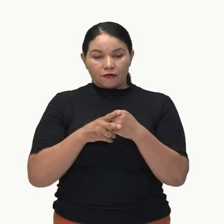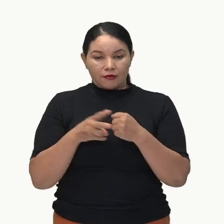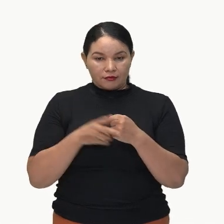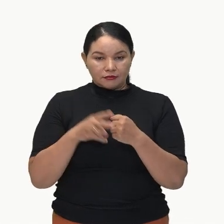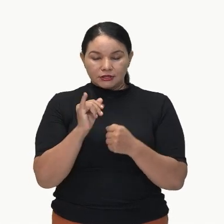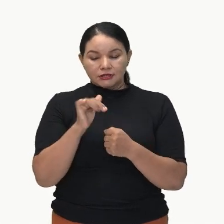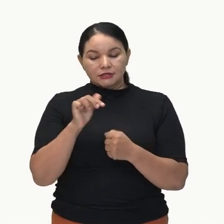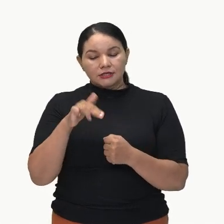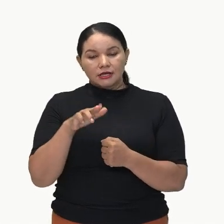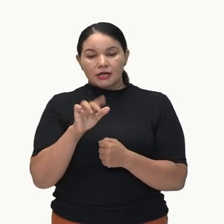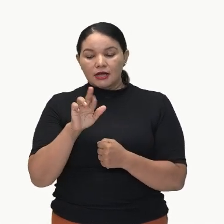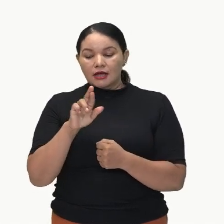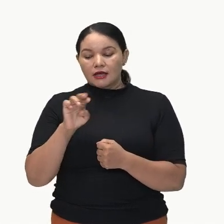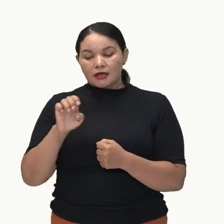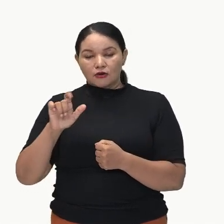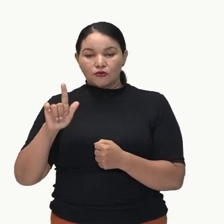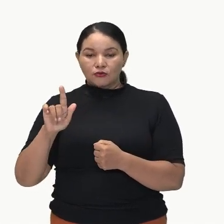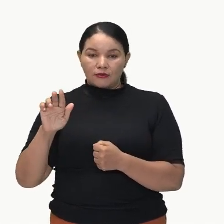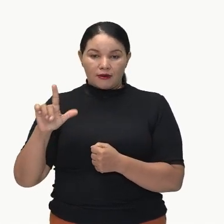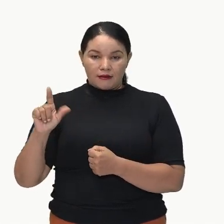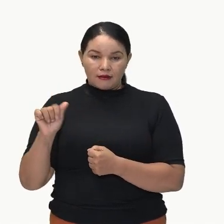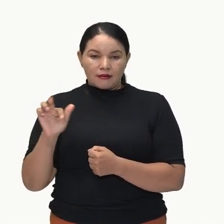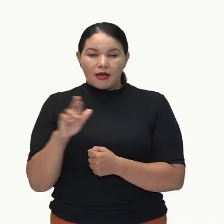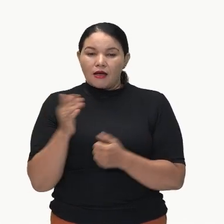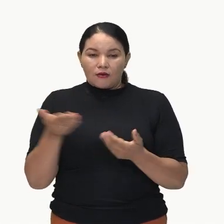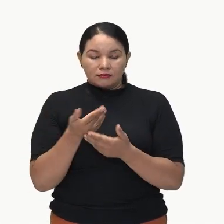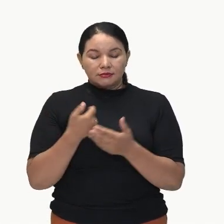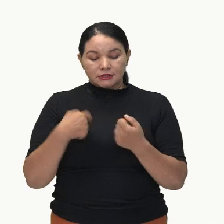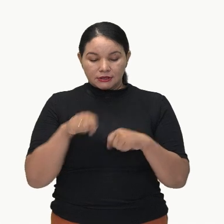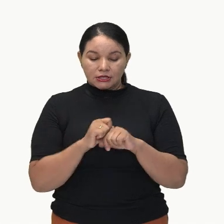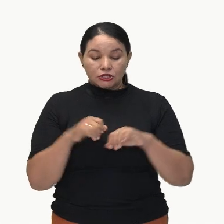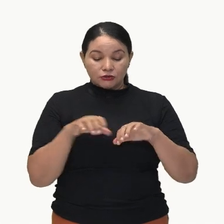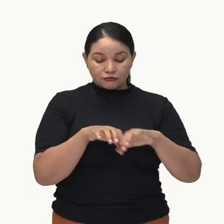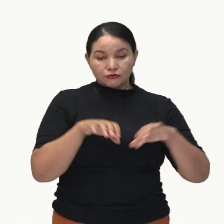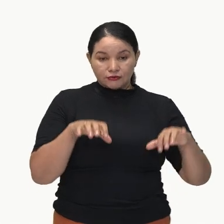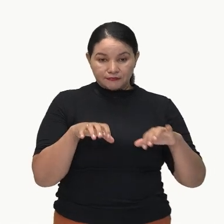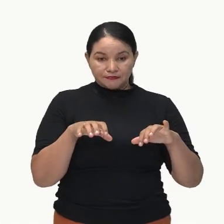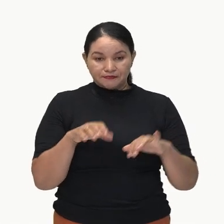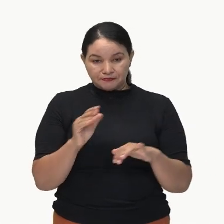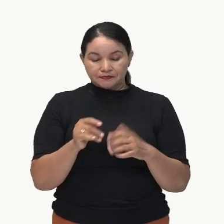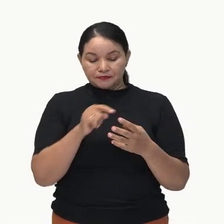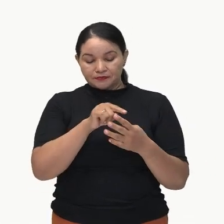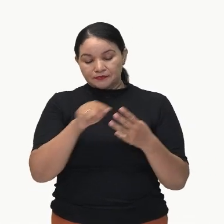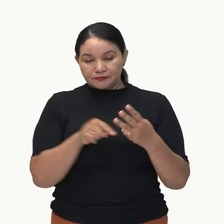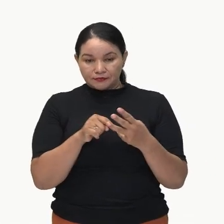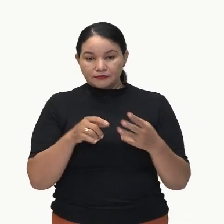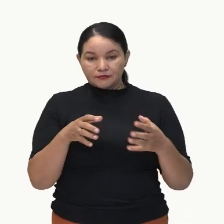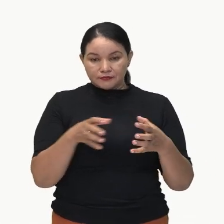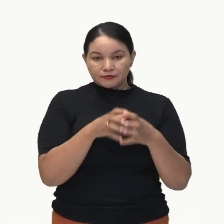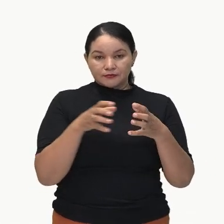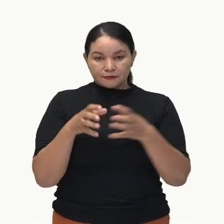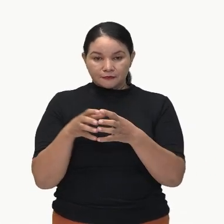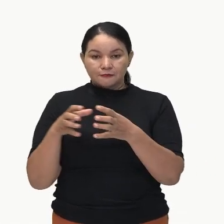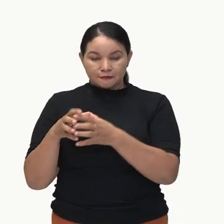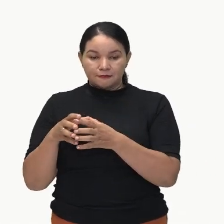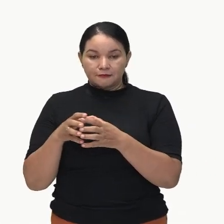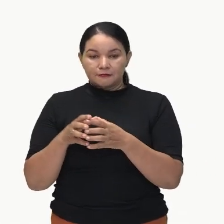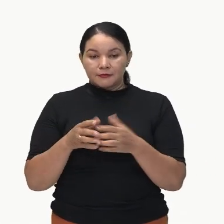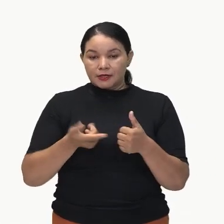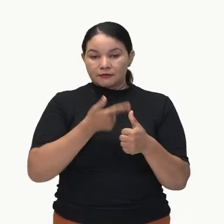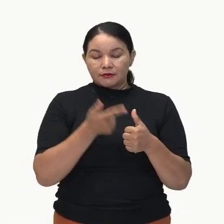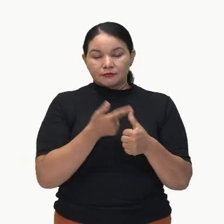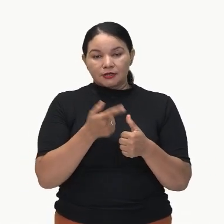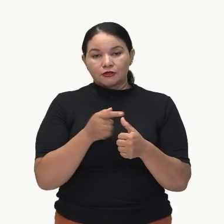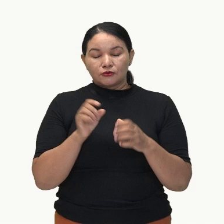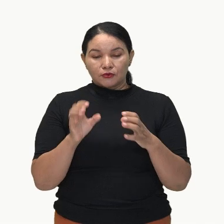irregular? Então, para começar, nós vamos dividir esses verbos irregulares em 3 grupos. Primeiro grupo,